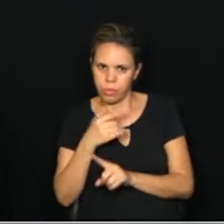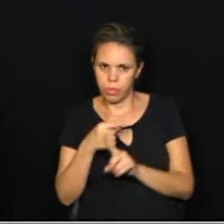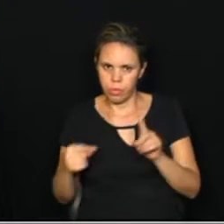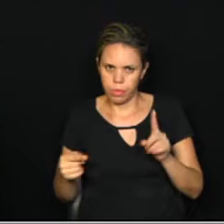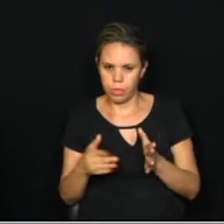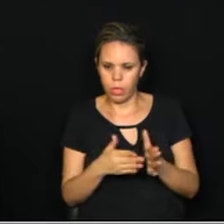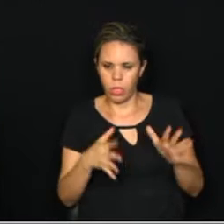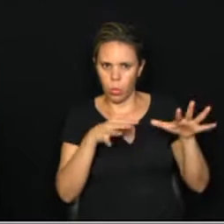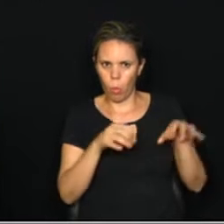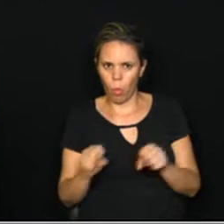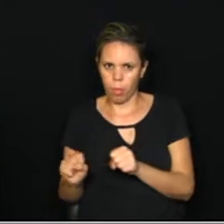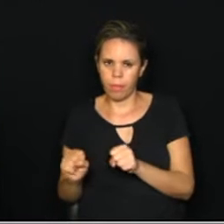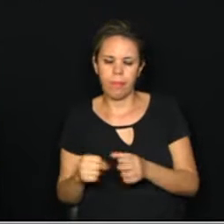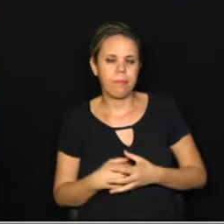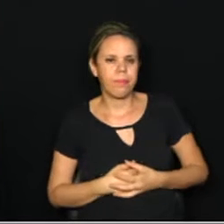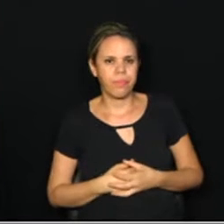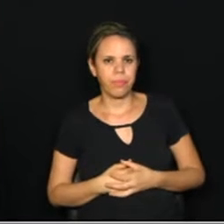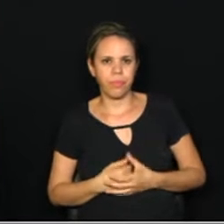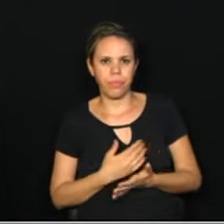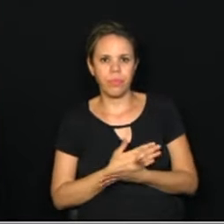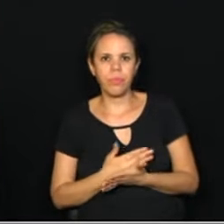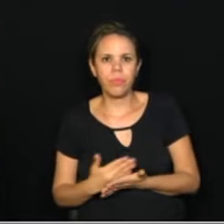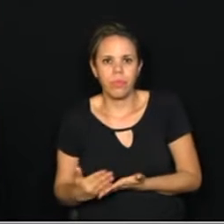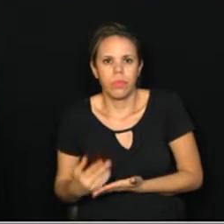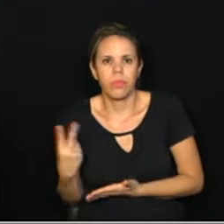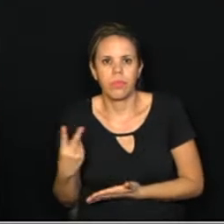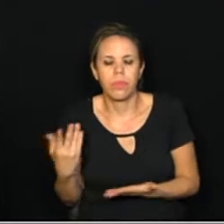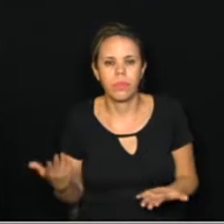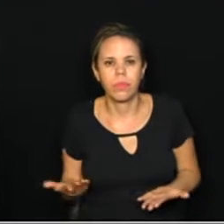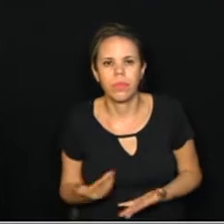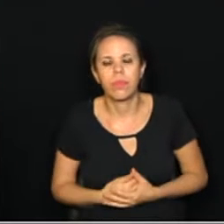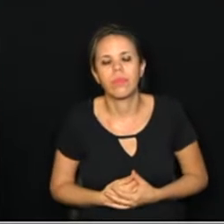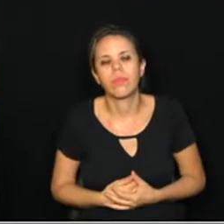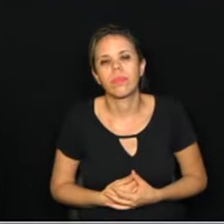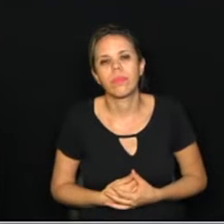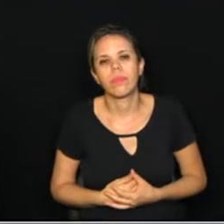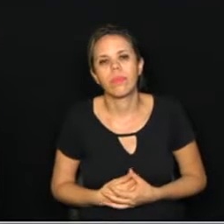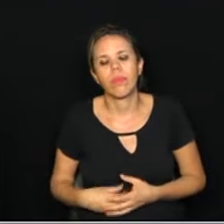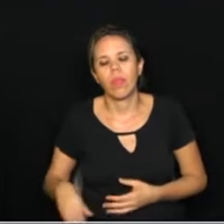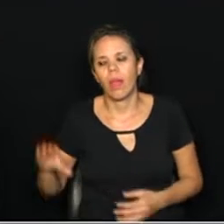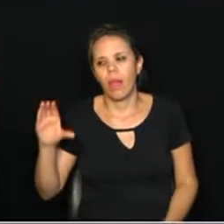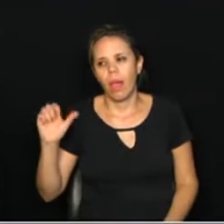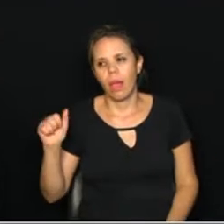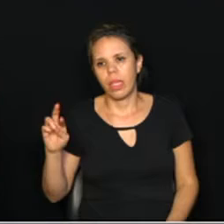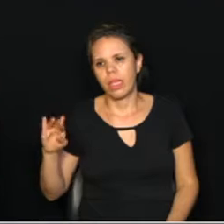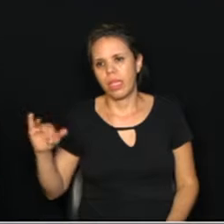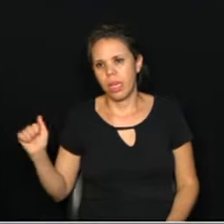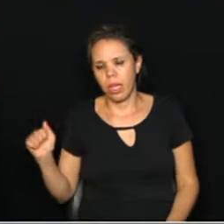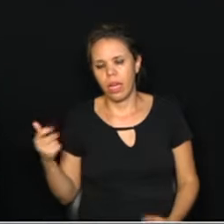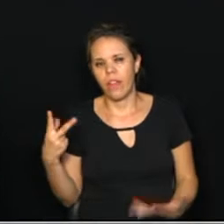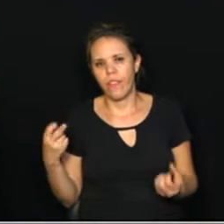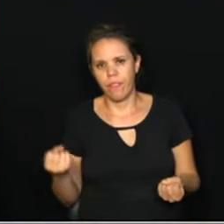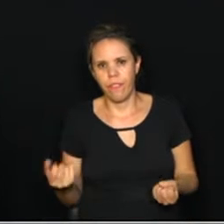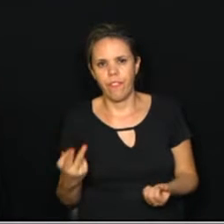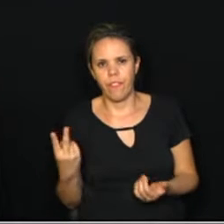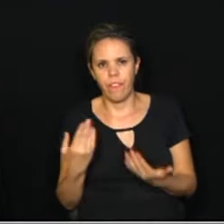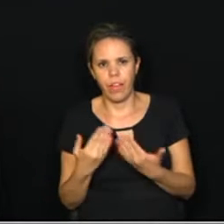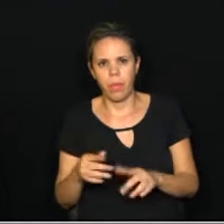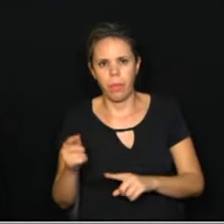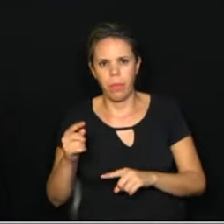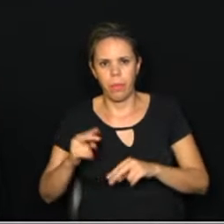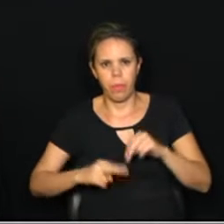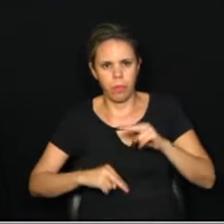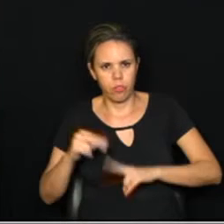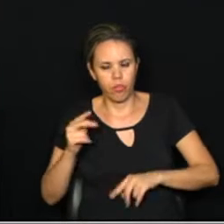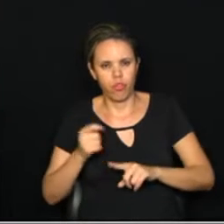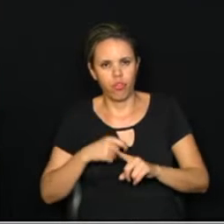seco, lembrando que ele começou a valer, segundo a outorga do Cantareira, ele começou a valer agora 1º de junho,